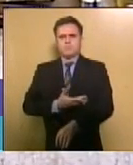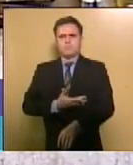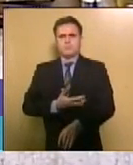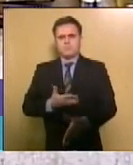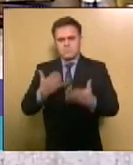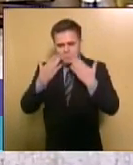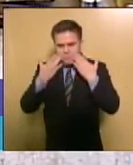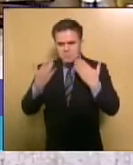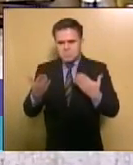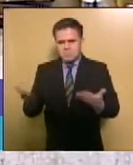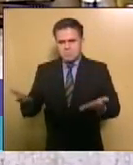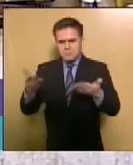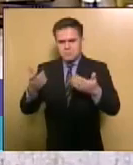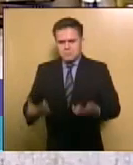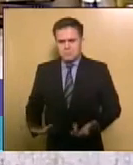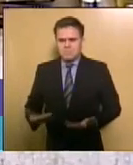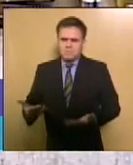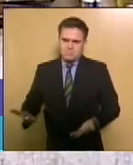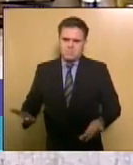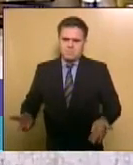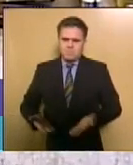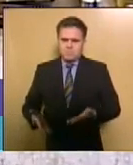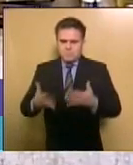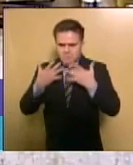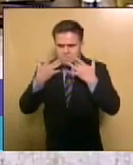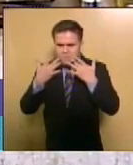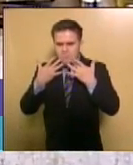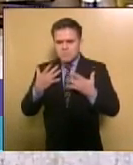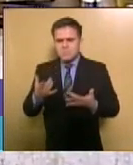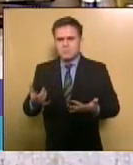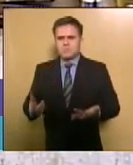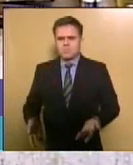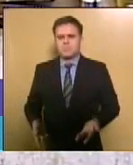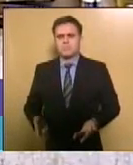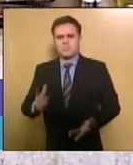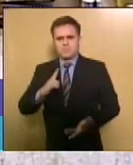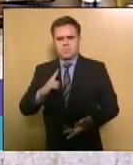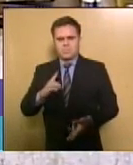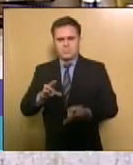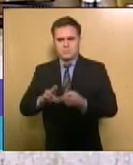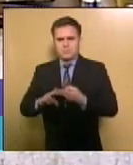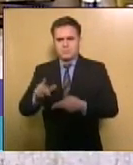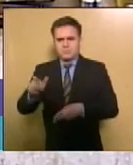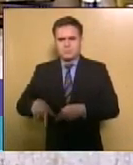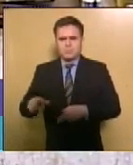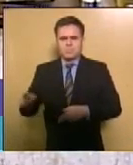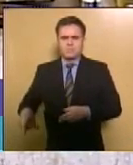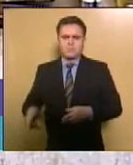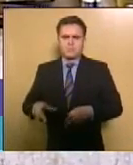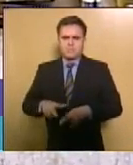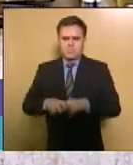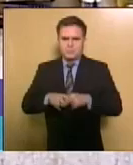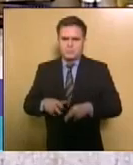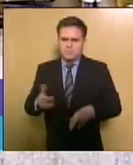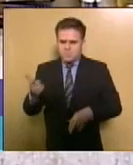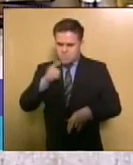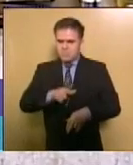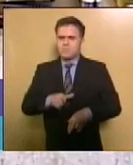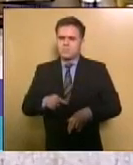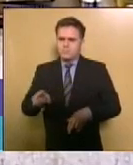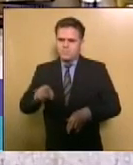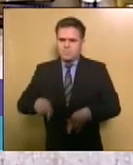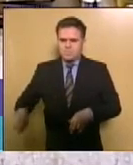diante do que os nossos jovens fizeram aqui e que estão submetido a socio educativa eu acho que essa é uma grande Vitória para quem quer